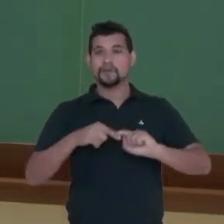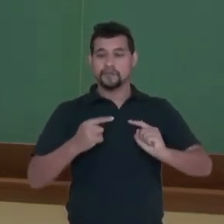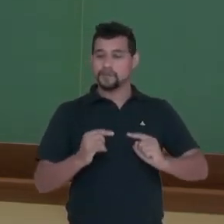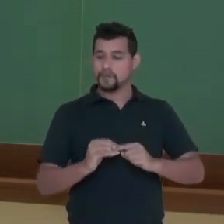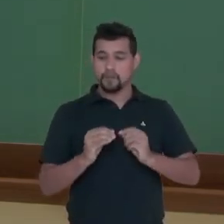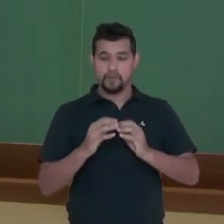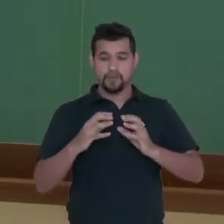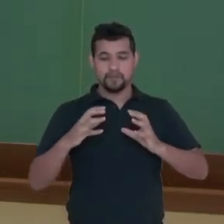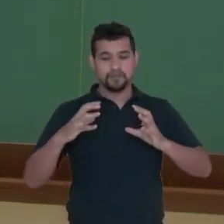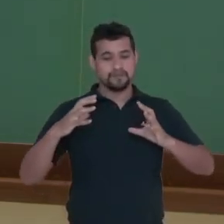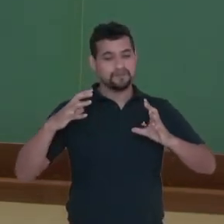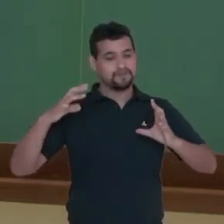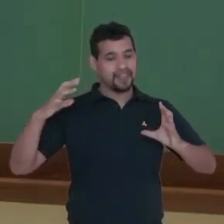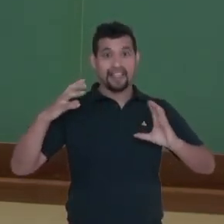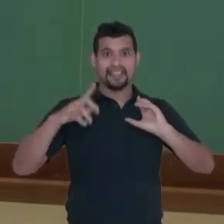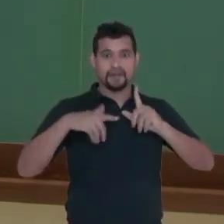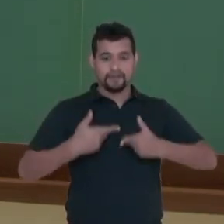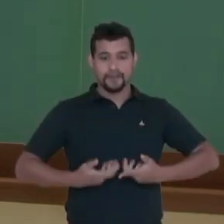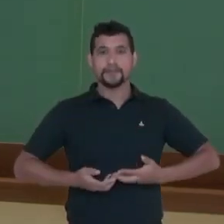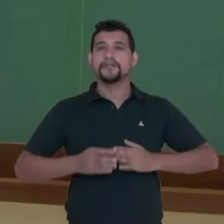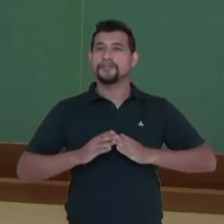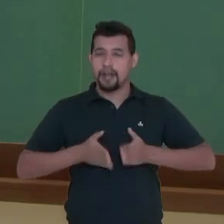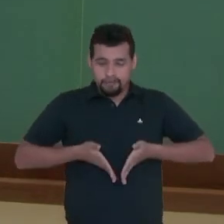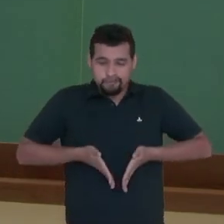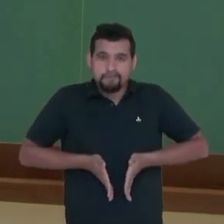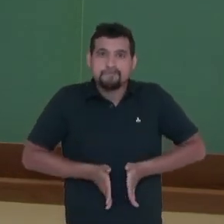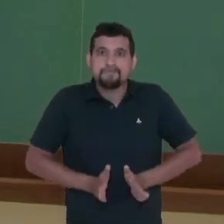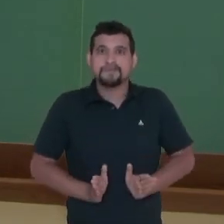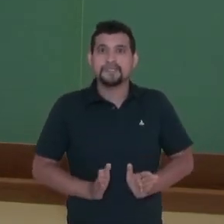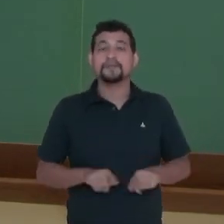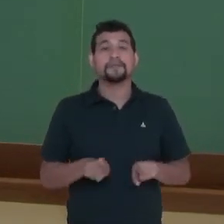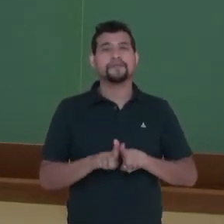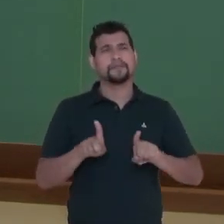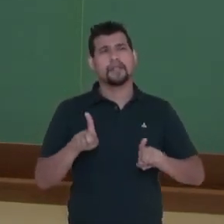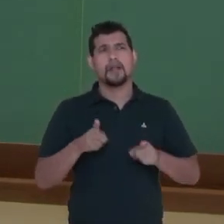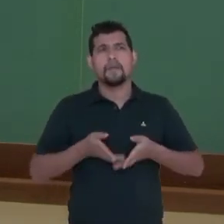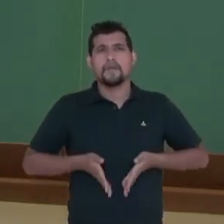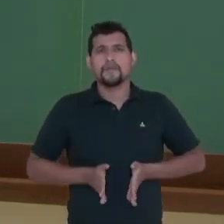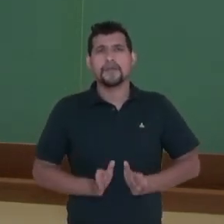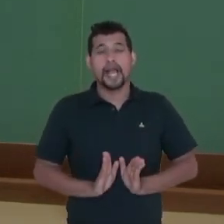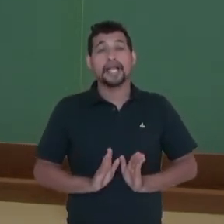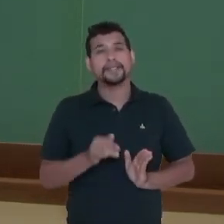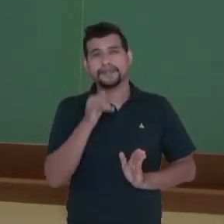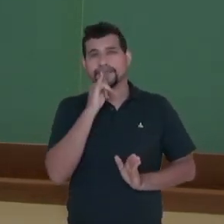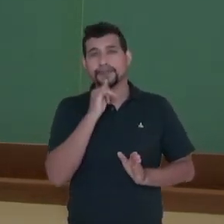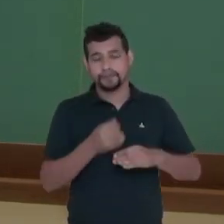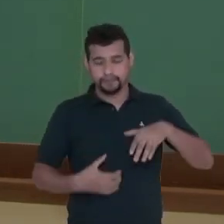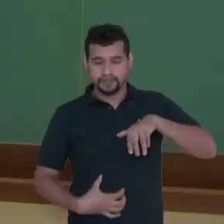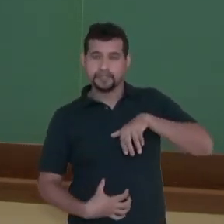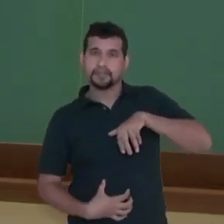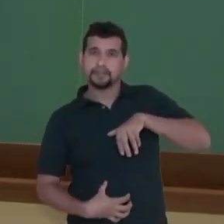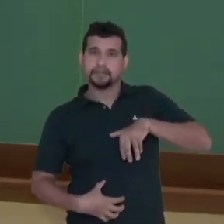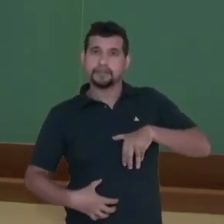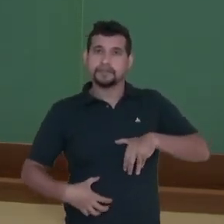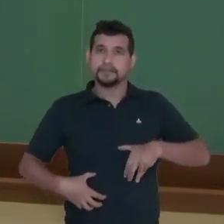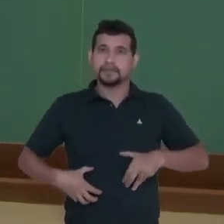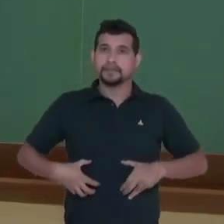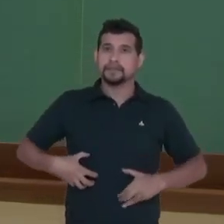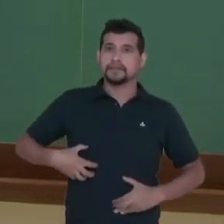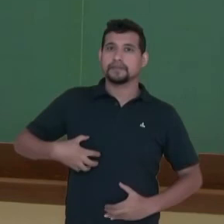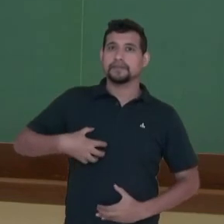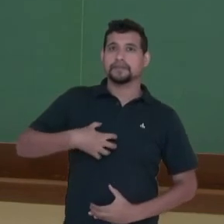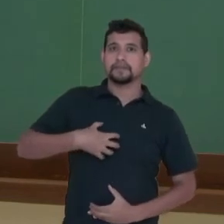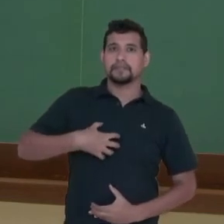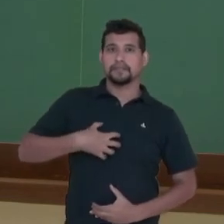crescer e já se preparar para o parto. O parto, o que acontece? Os bebês vão deixar o útero da mãe a partir de